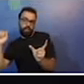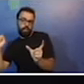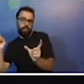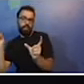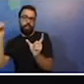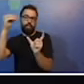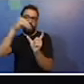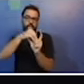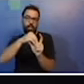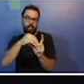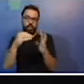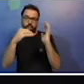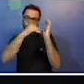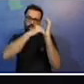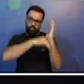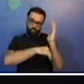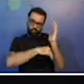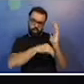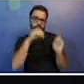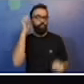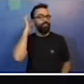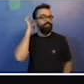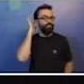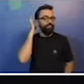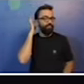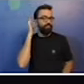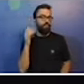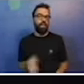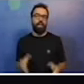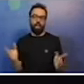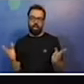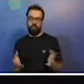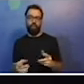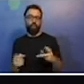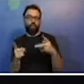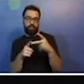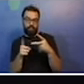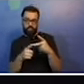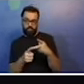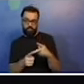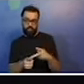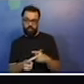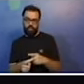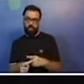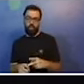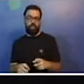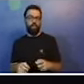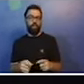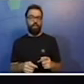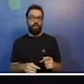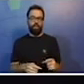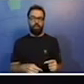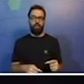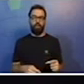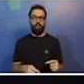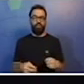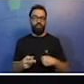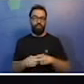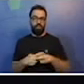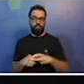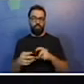opção, o verbo concorda com o numeral. Olha lá. Hoje é 30 de